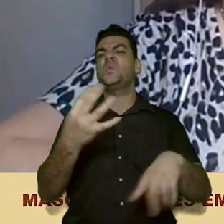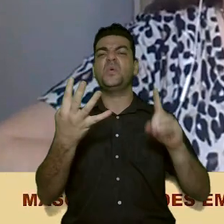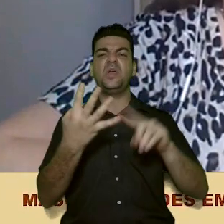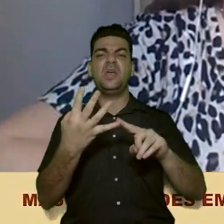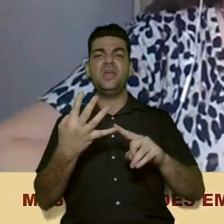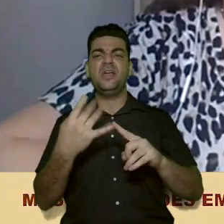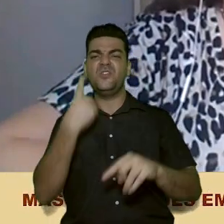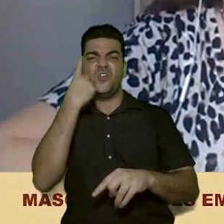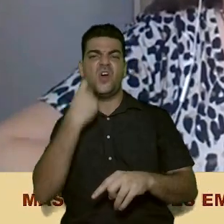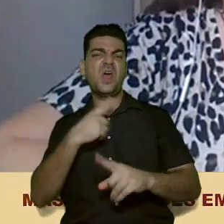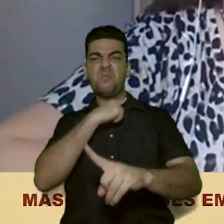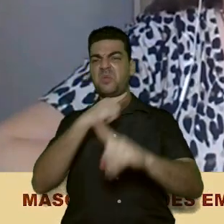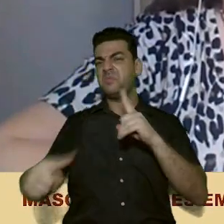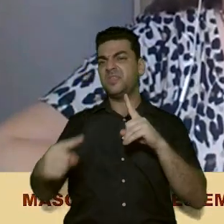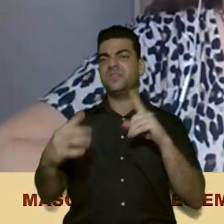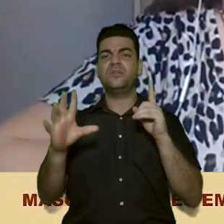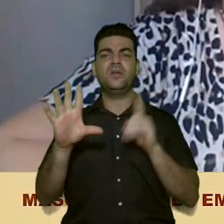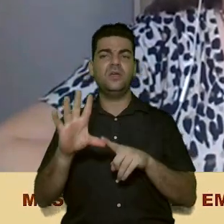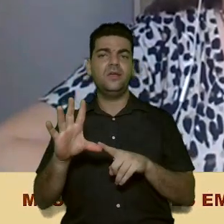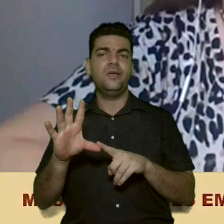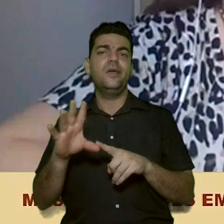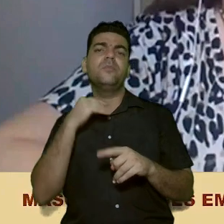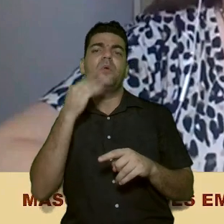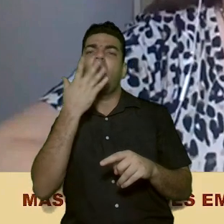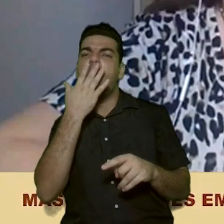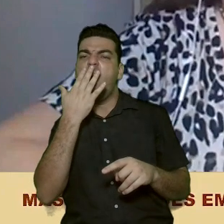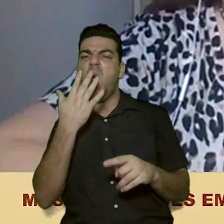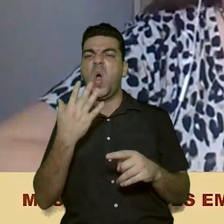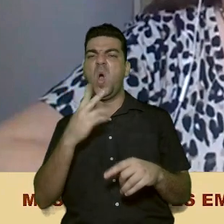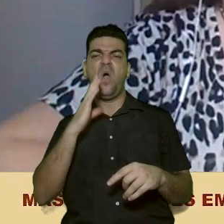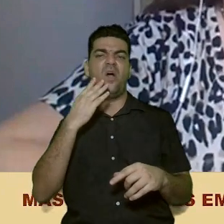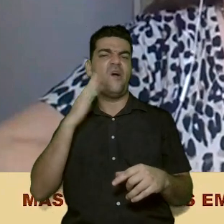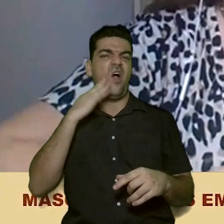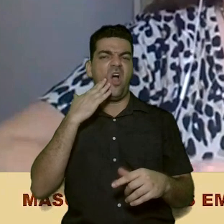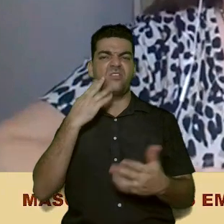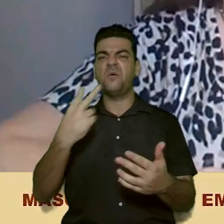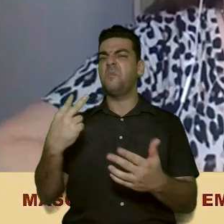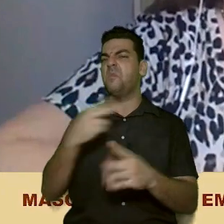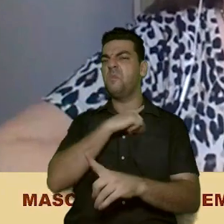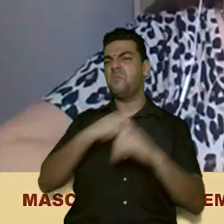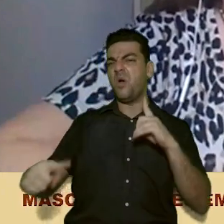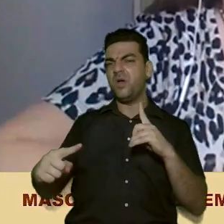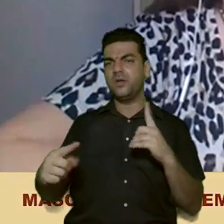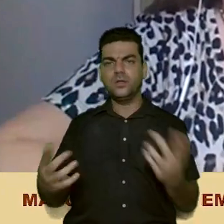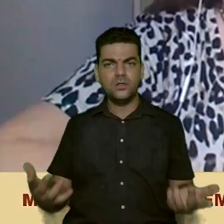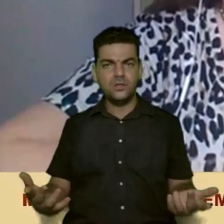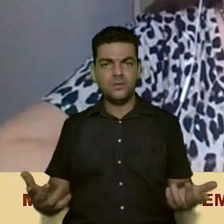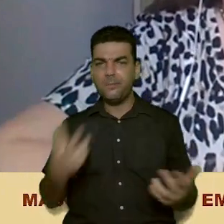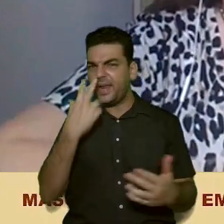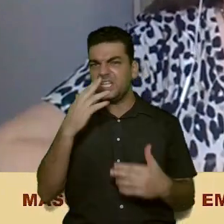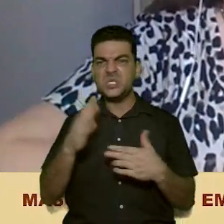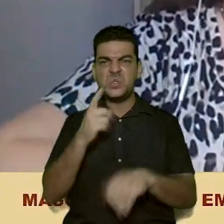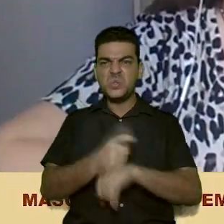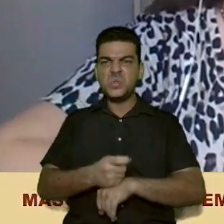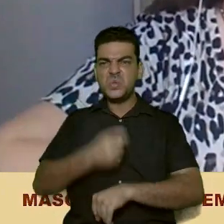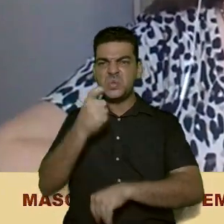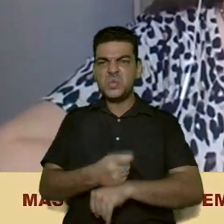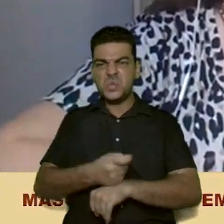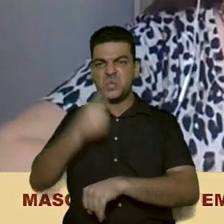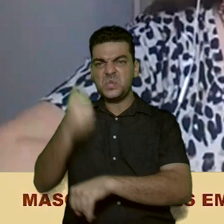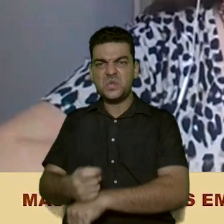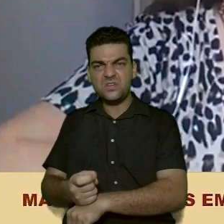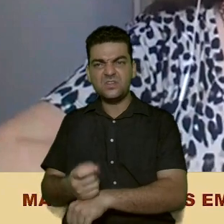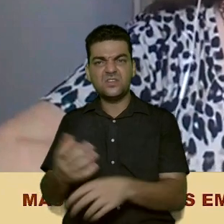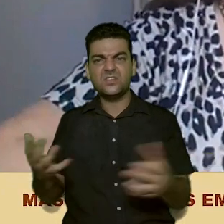X, não pode Y, não pode pegar uma caneca rosa. Então, toda essa caixa fixa, estreita, né, restritiva,